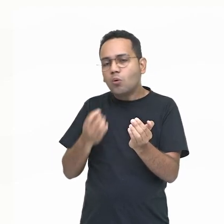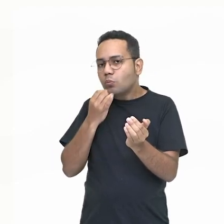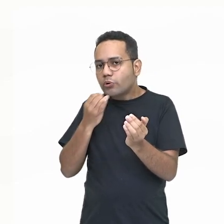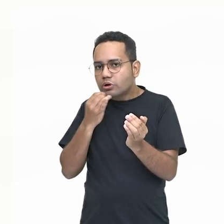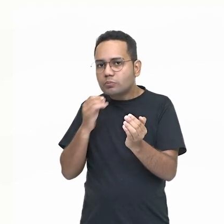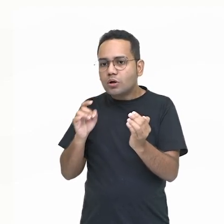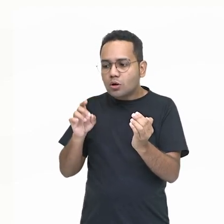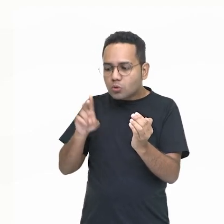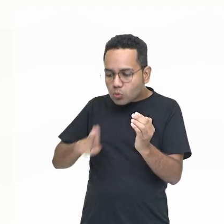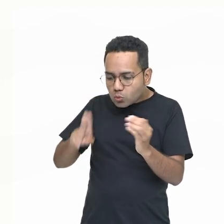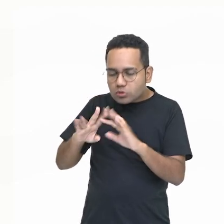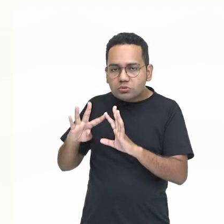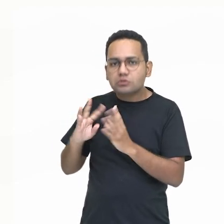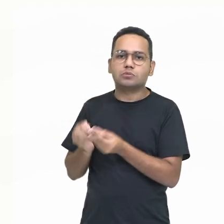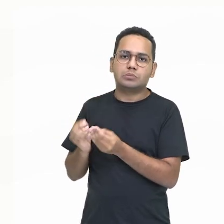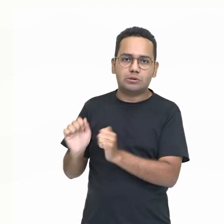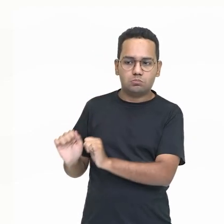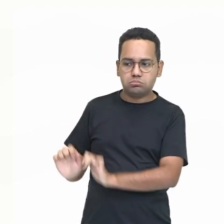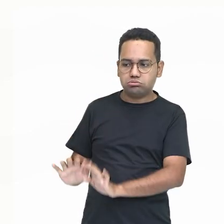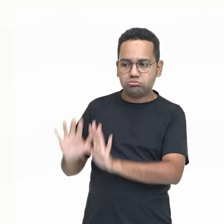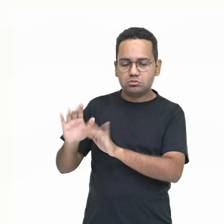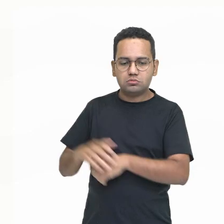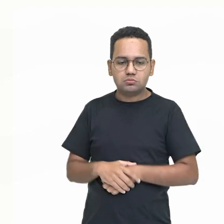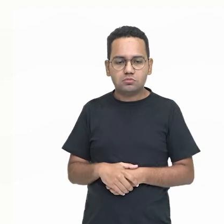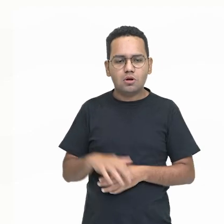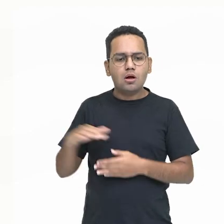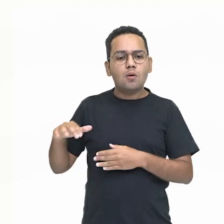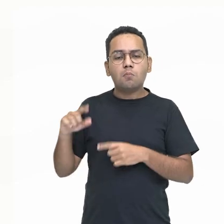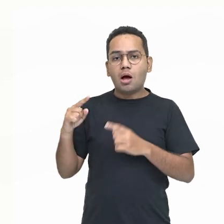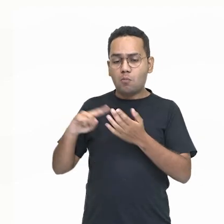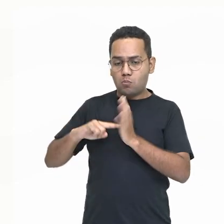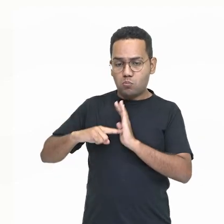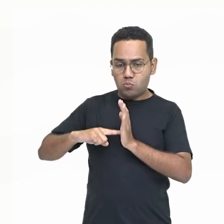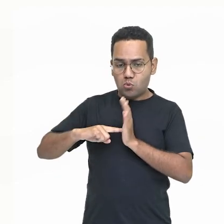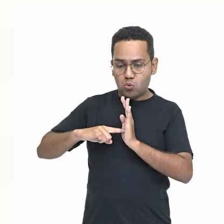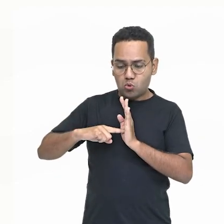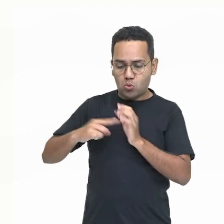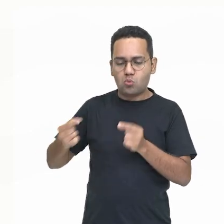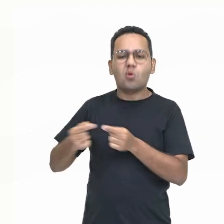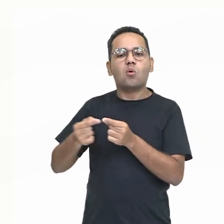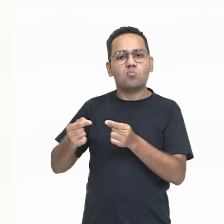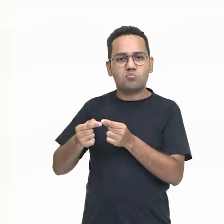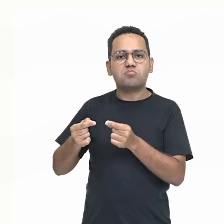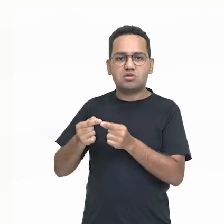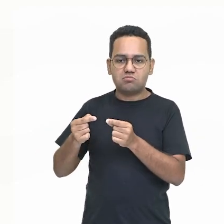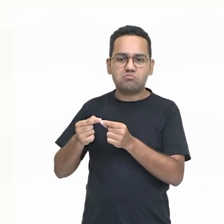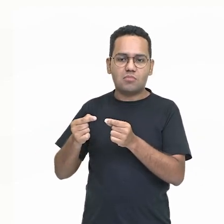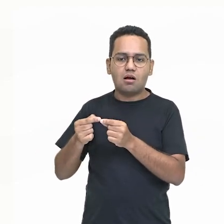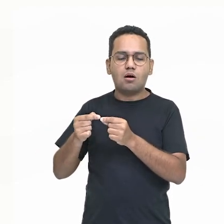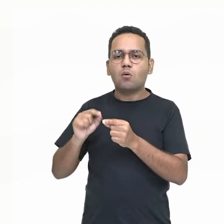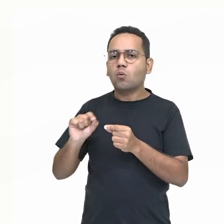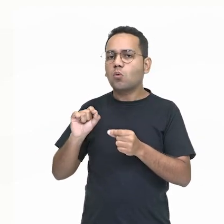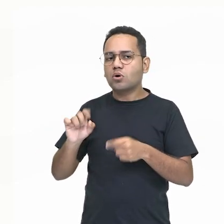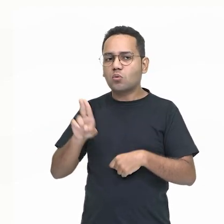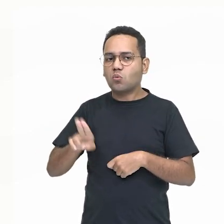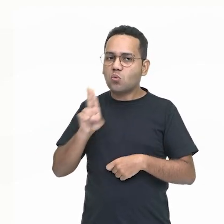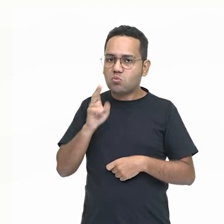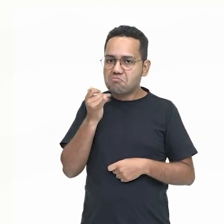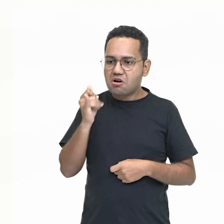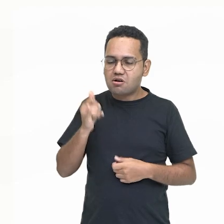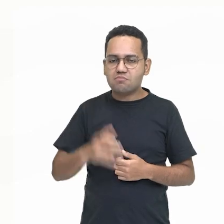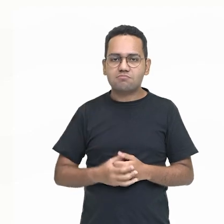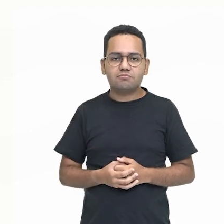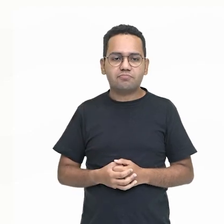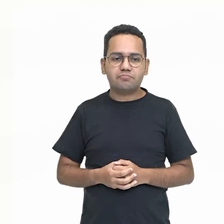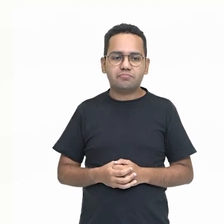tipo de gás. Logo, o motor elétrico é um tipo de receptor. E temos